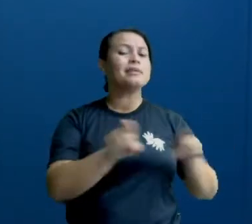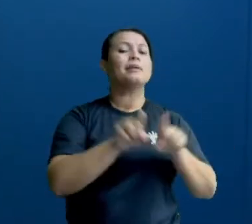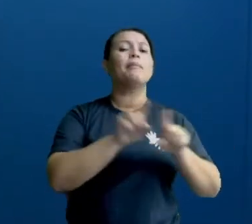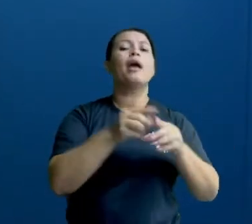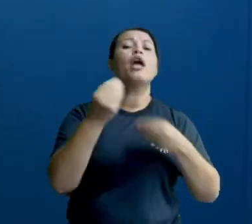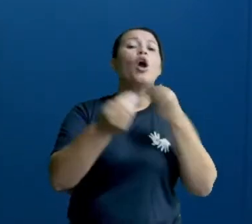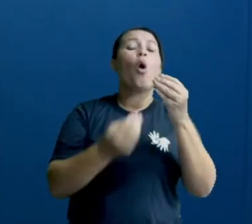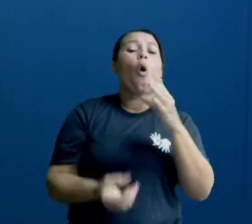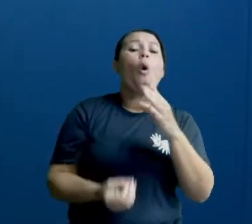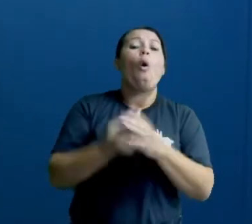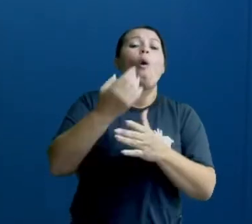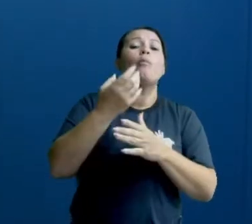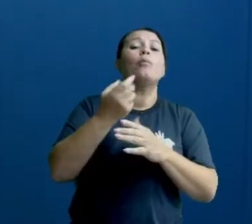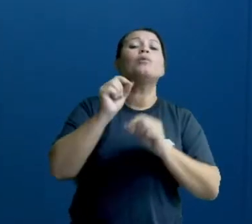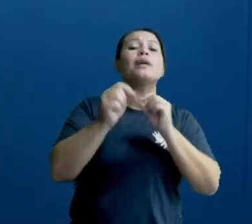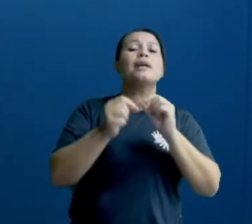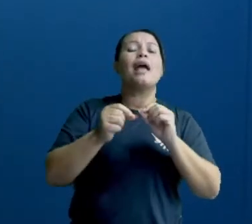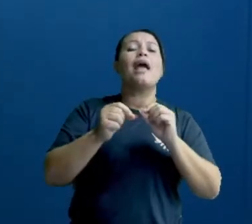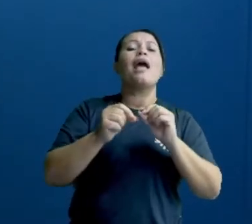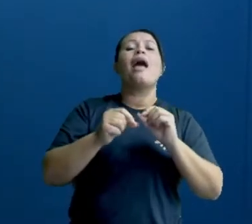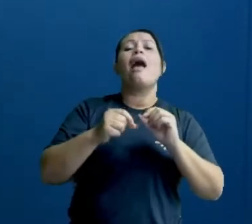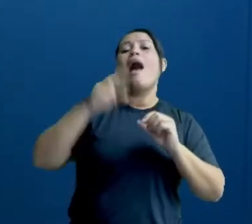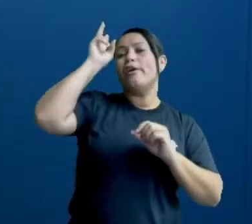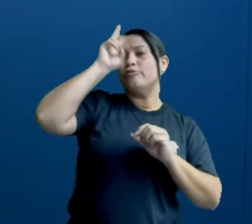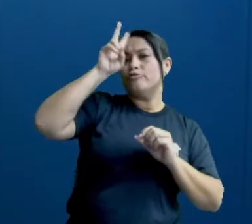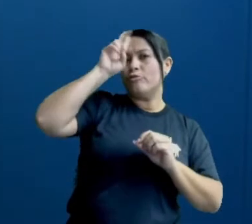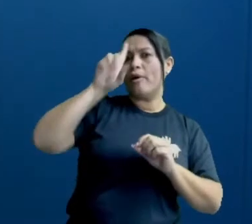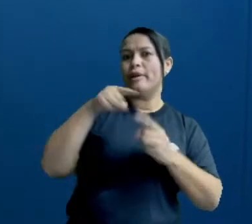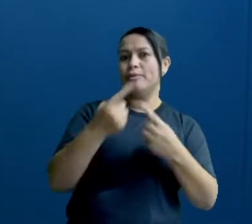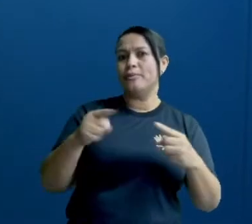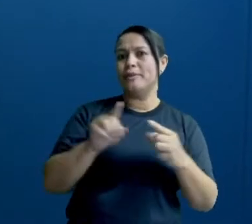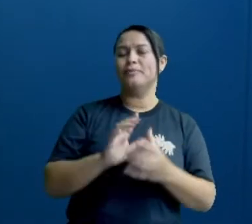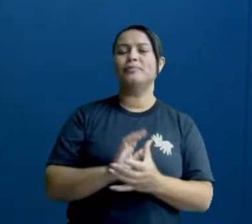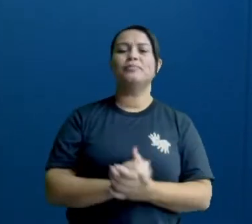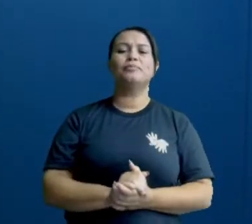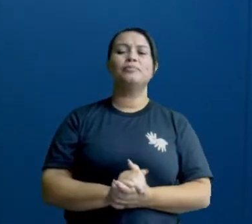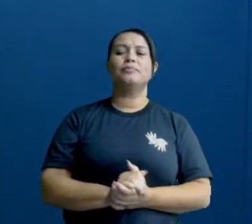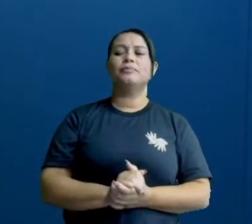aspectos históricos e geográficos do nosso hino, tá bom?